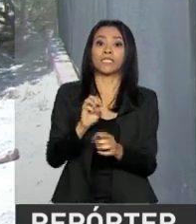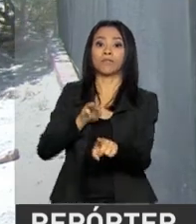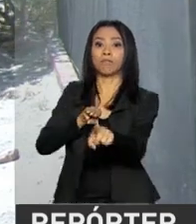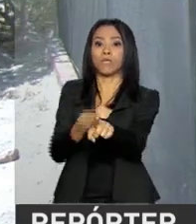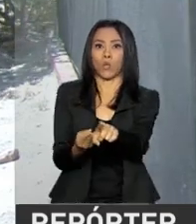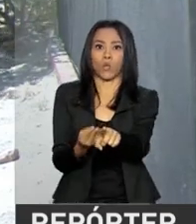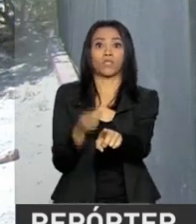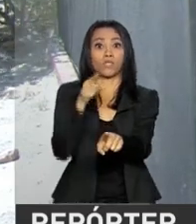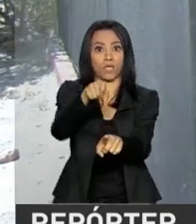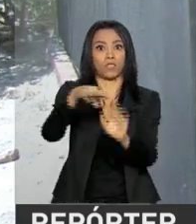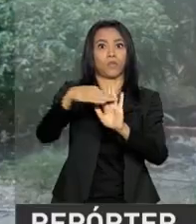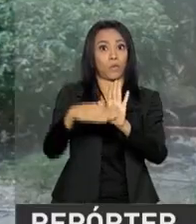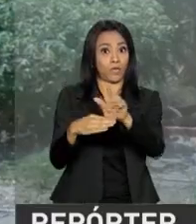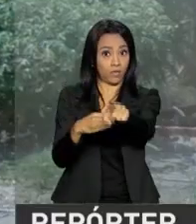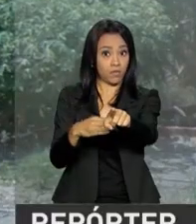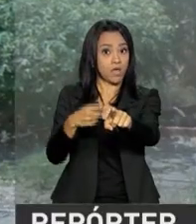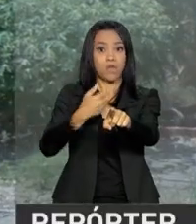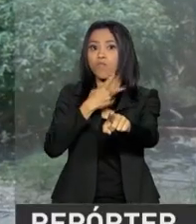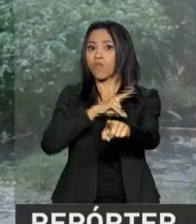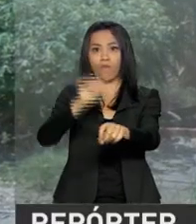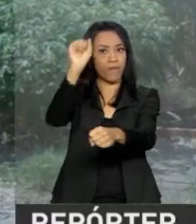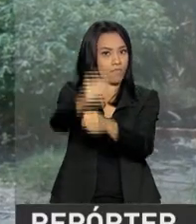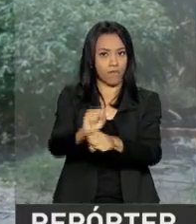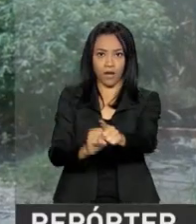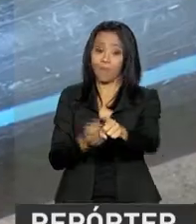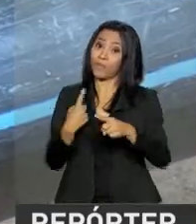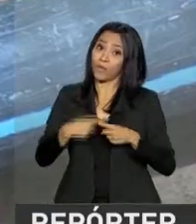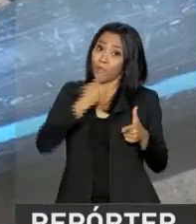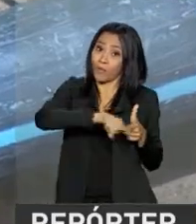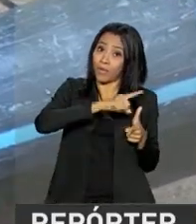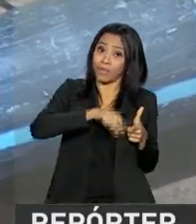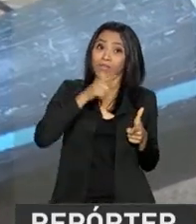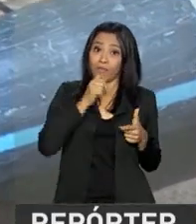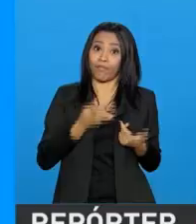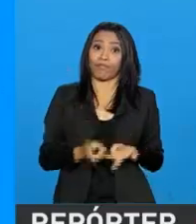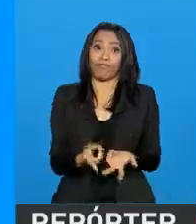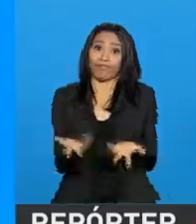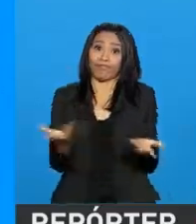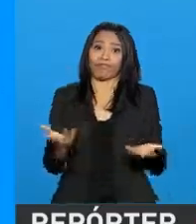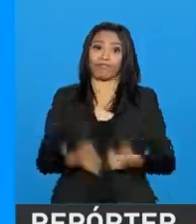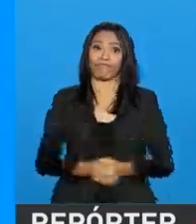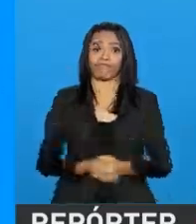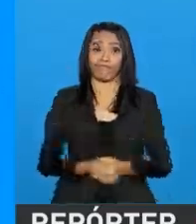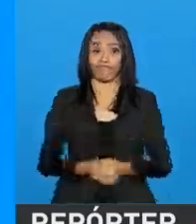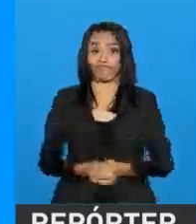é um programa que eu acho que não deve parar, porque a crise hídrica, como a gente já viu, ela veio para ficar.